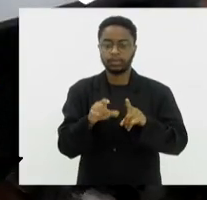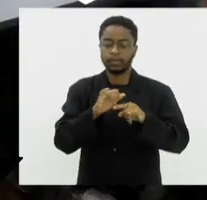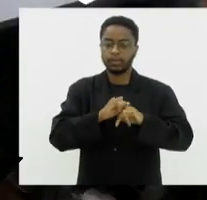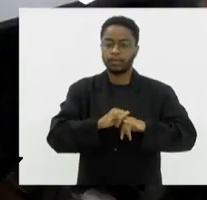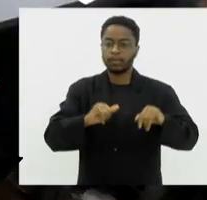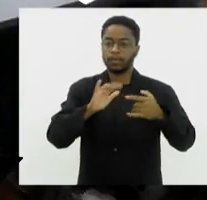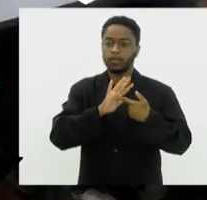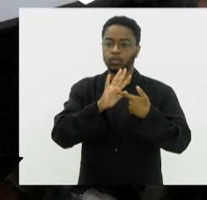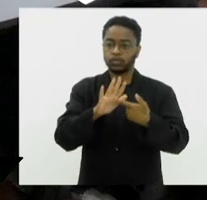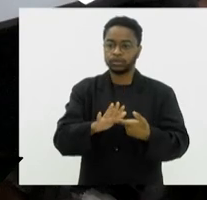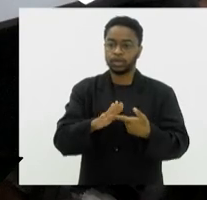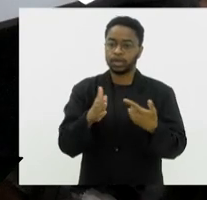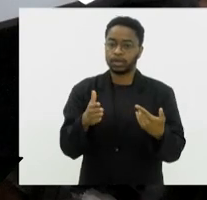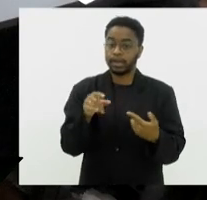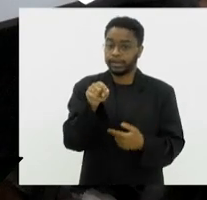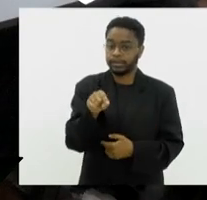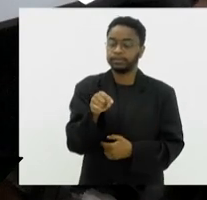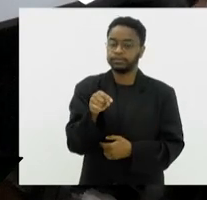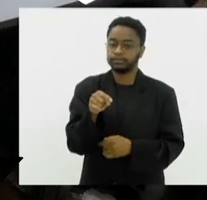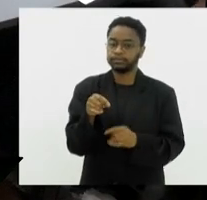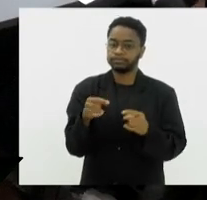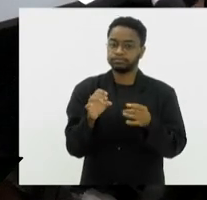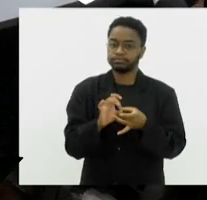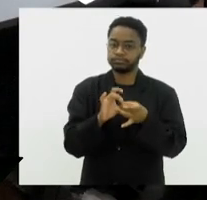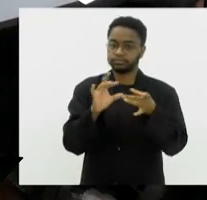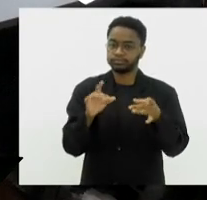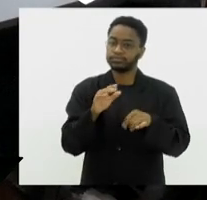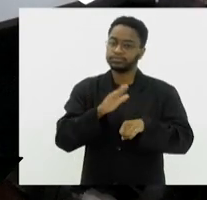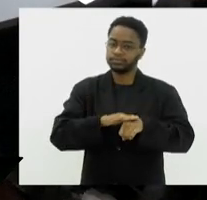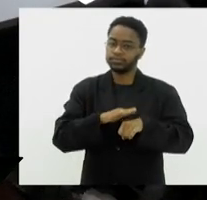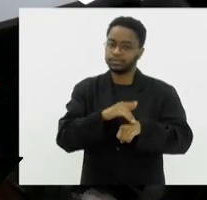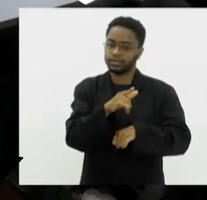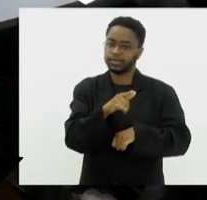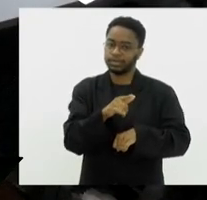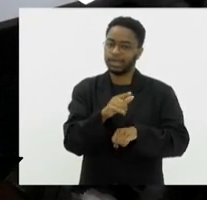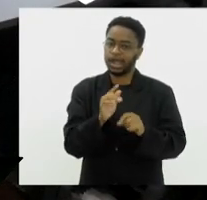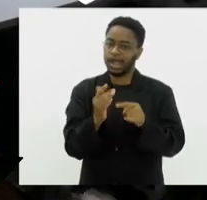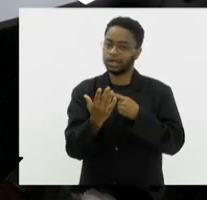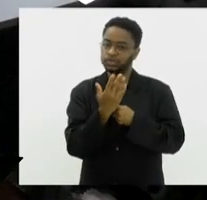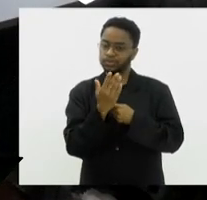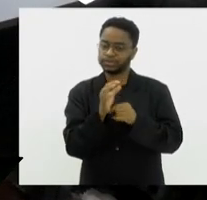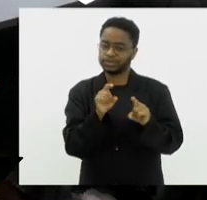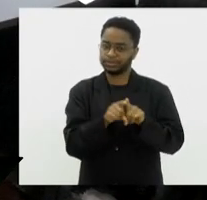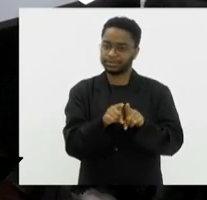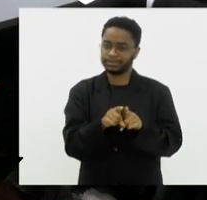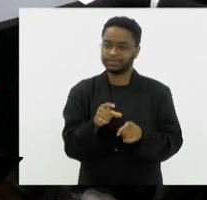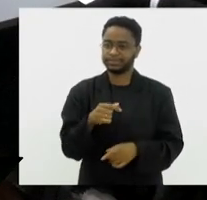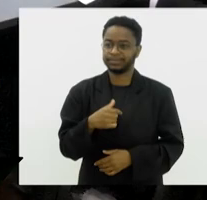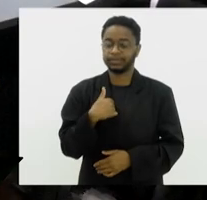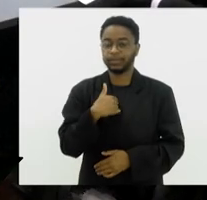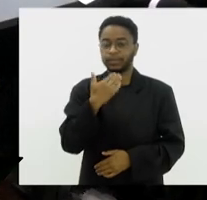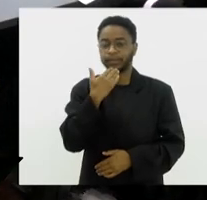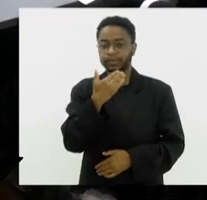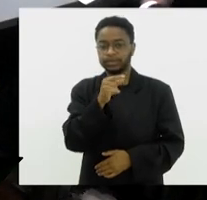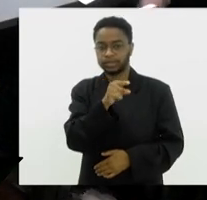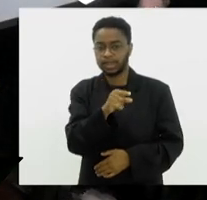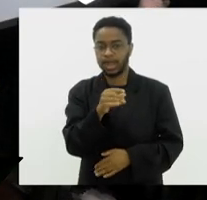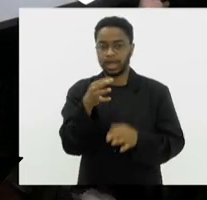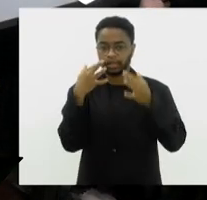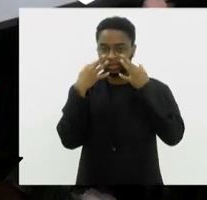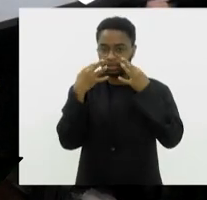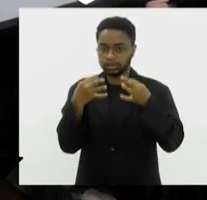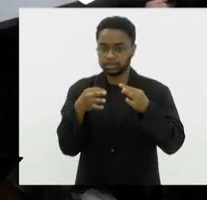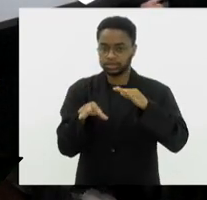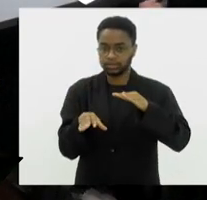é permitido o parecerista em causa própria também. Deputado Luiz Paulo, vou pedir a Vossa Excelência atenção